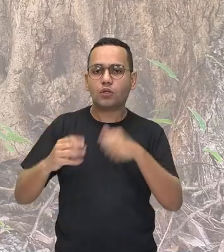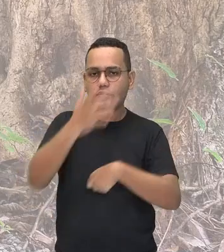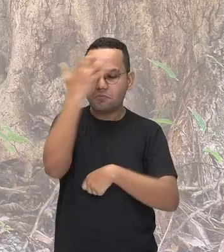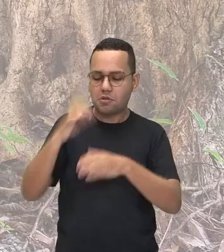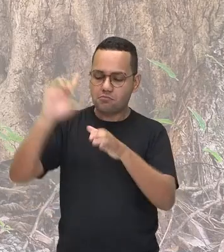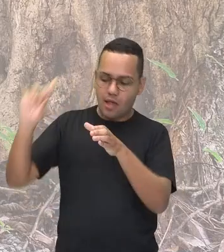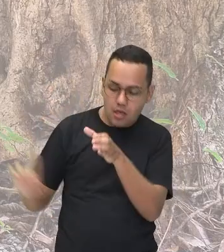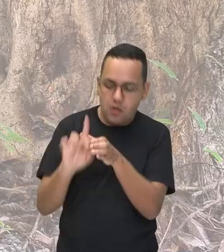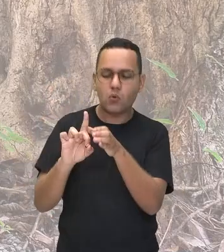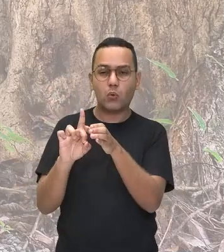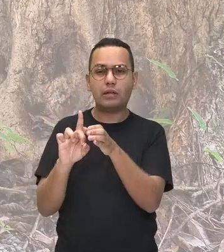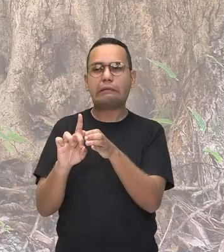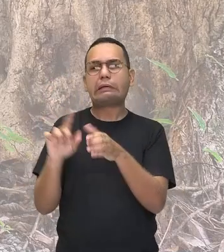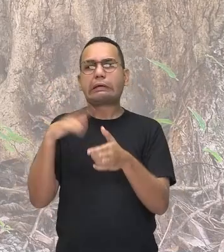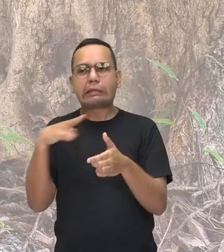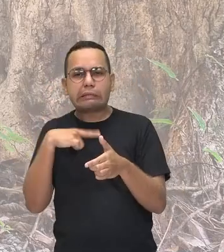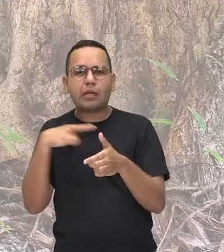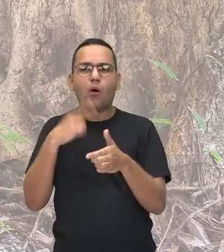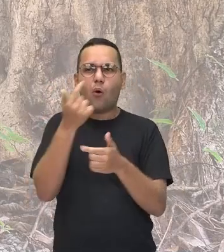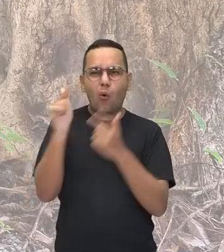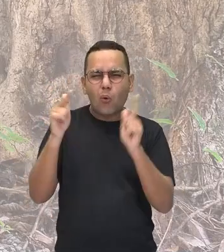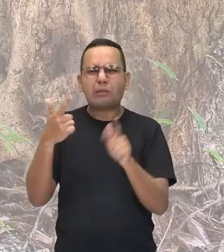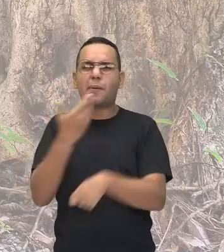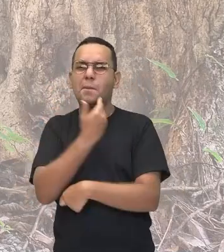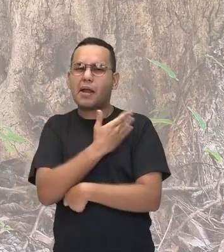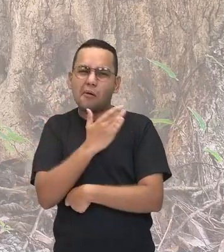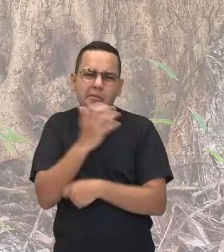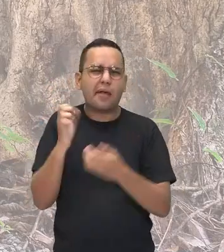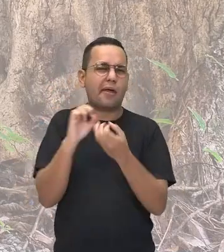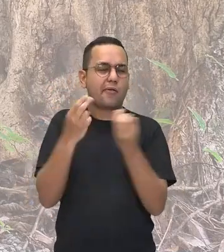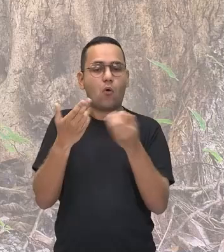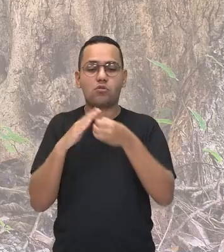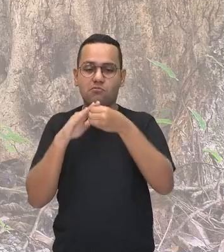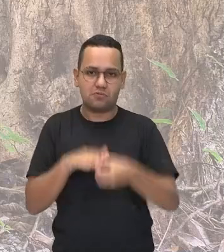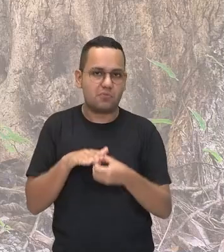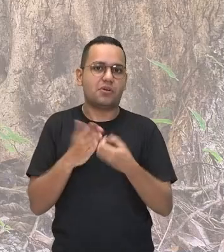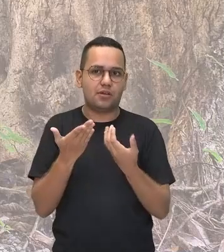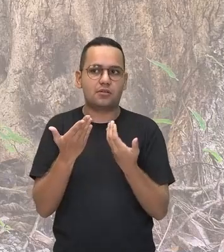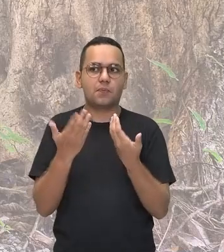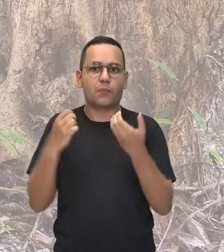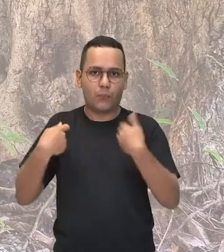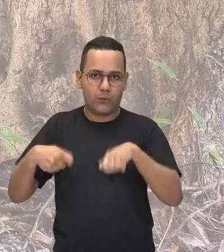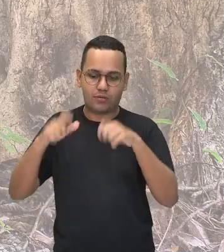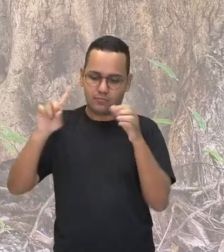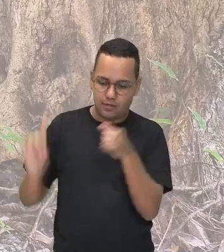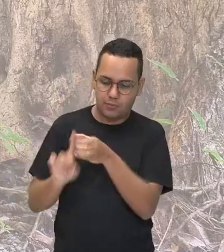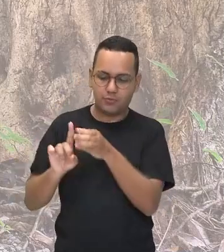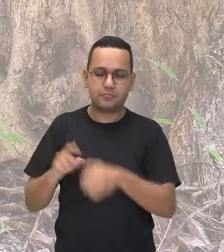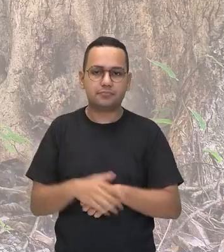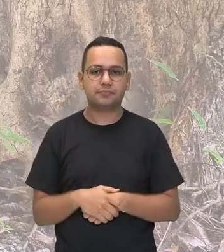certa forma, à margem da sociedade. Então, ela traz esses pilares, ele tem esses pilares da economia verde e